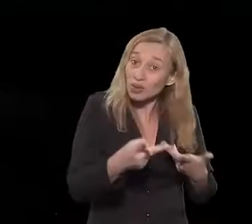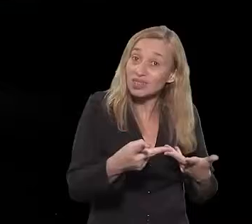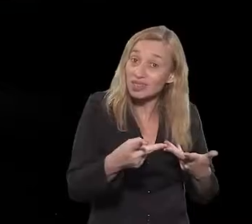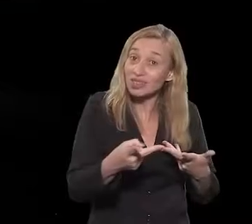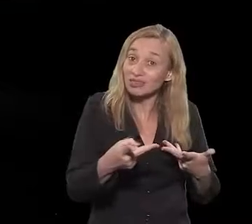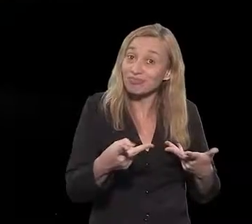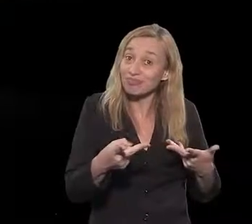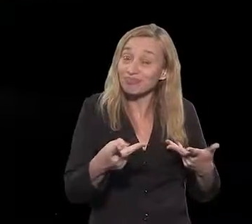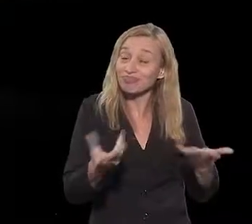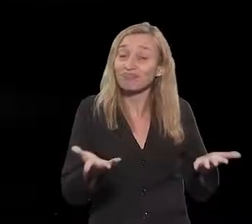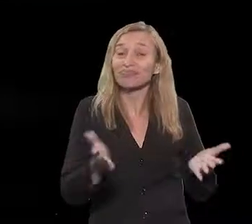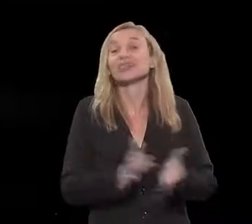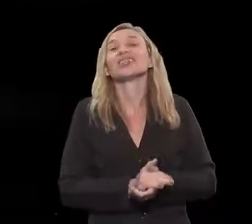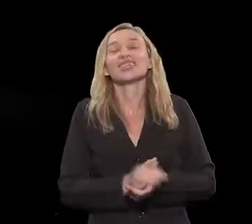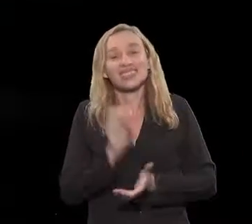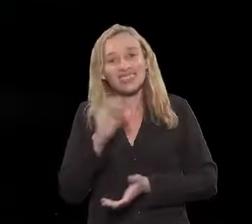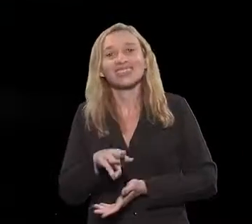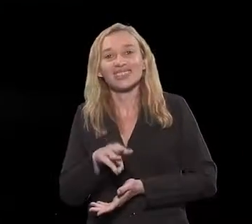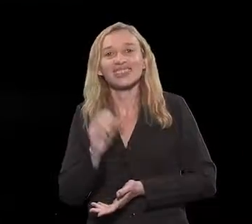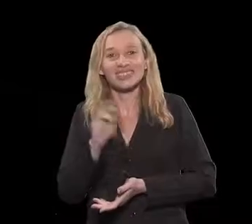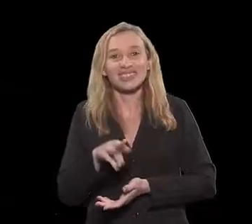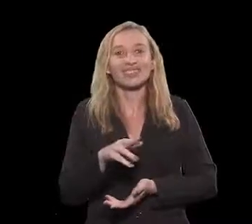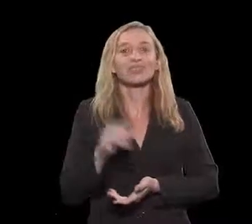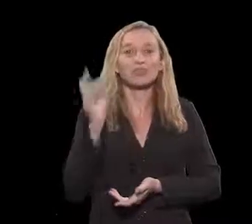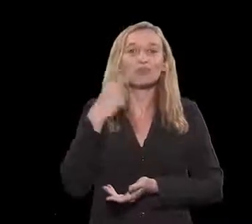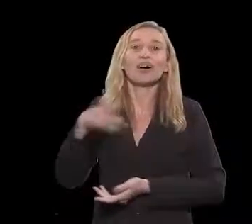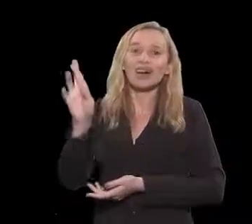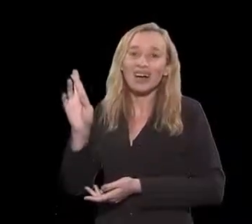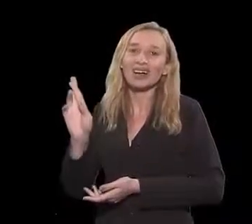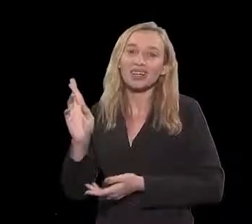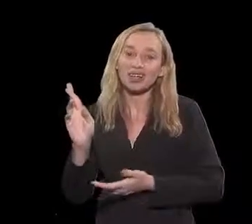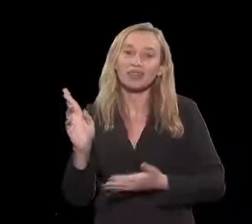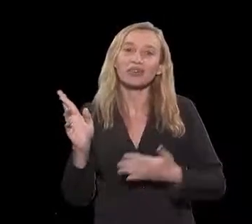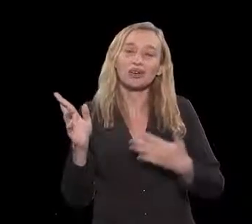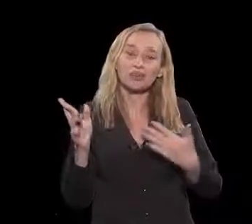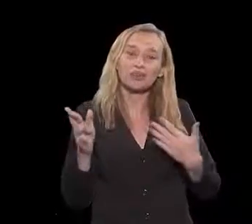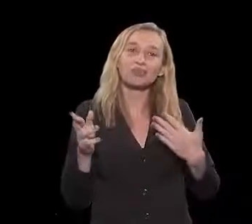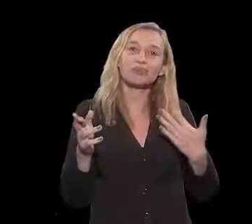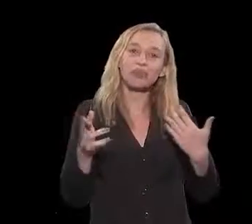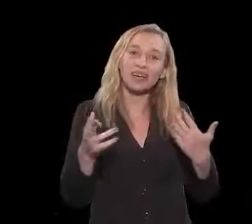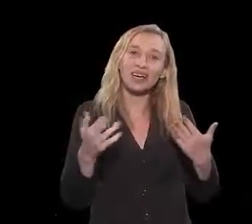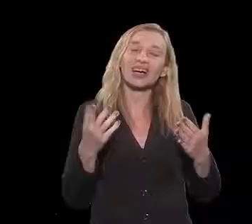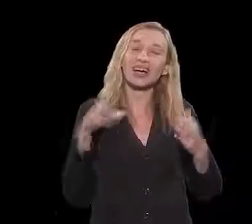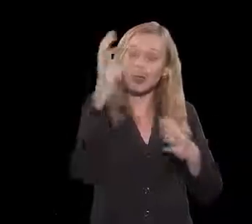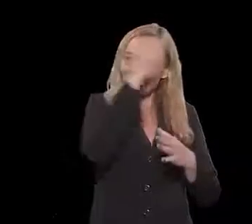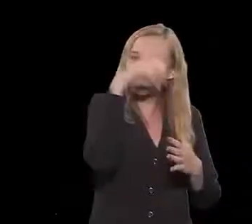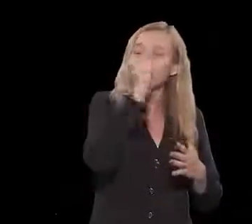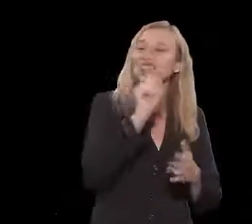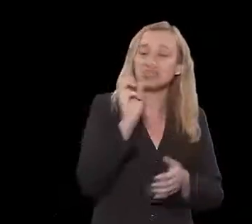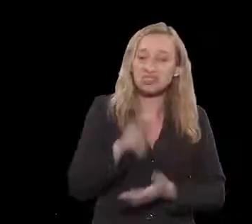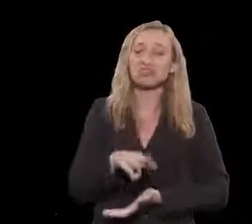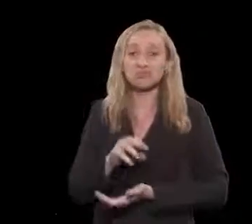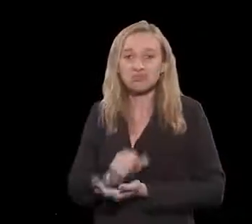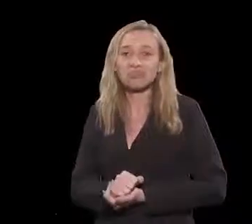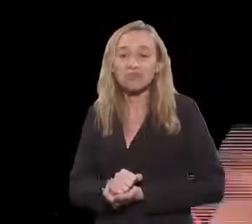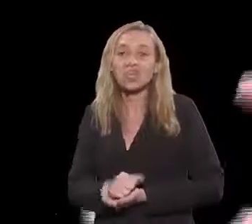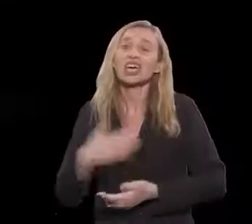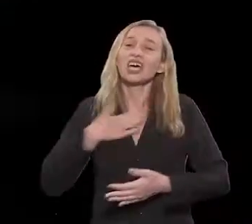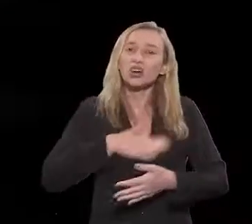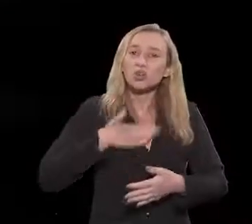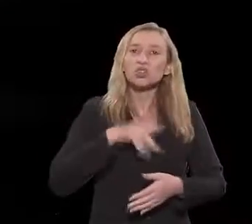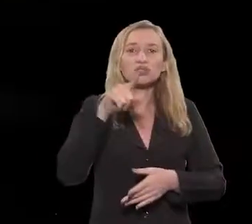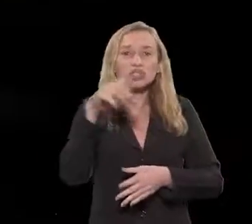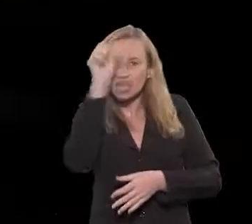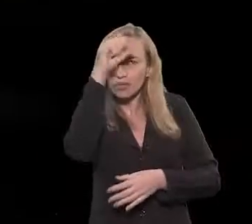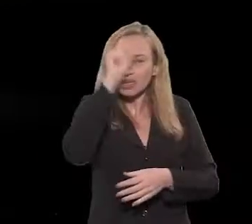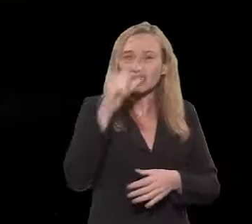força, né? Sim. Uma legitimidade. Sim, o bar para além do entretenimento, né? Não que perca o entretenimento. Sim, que também é